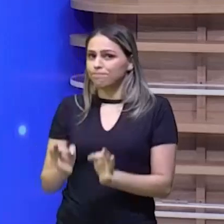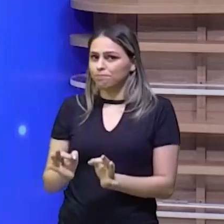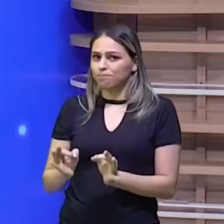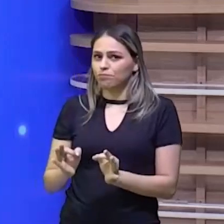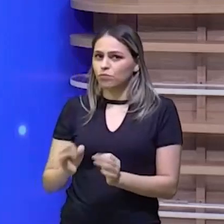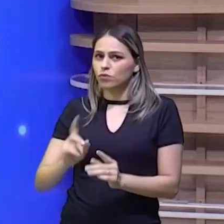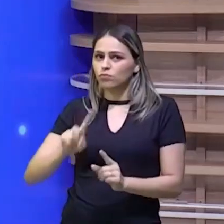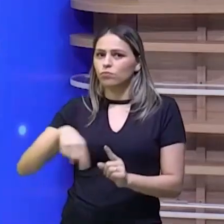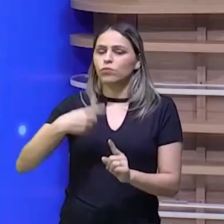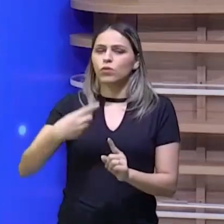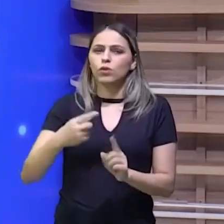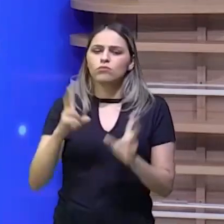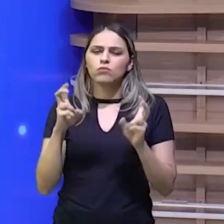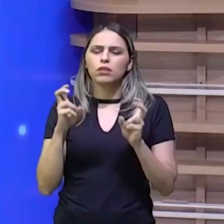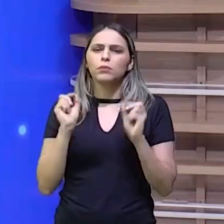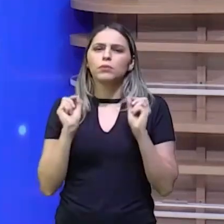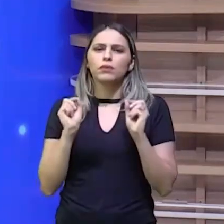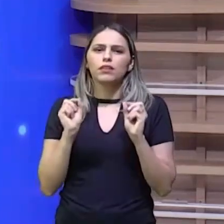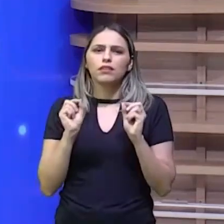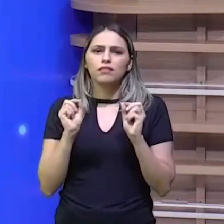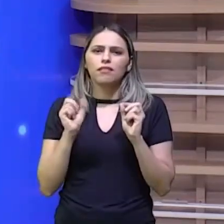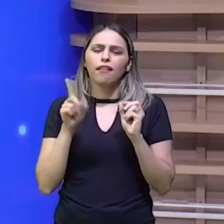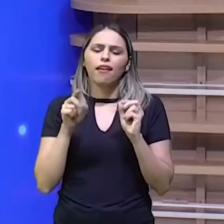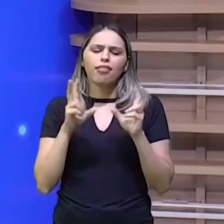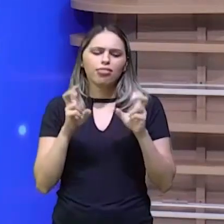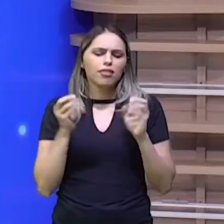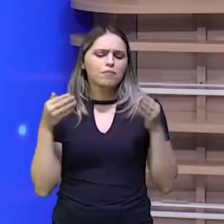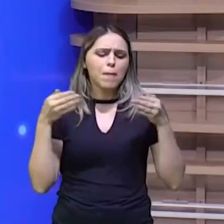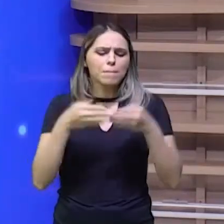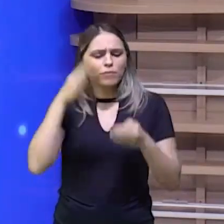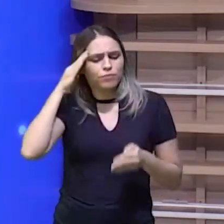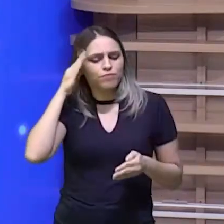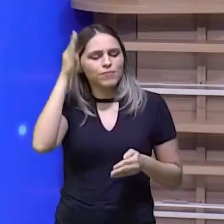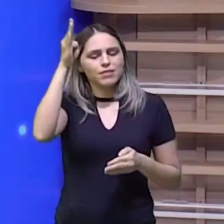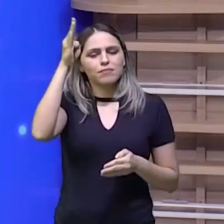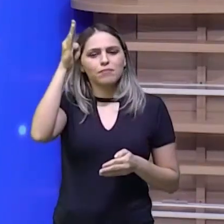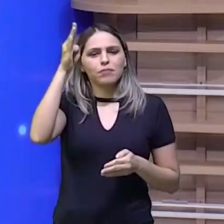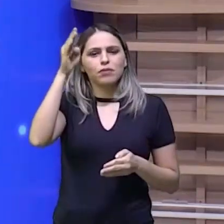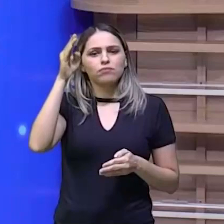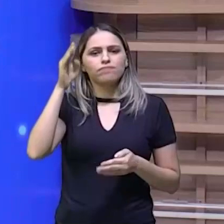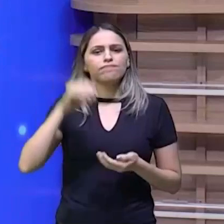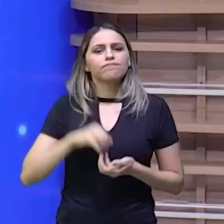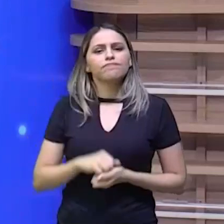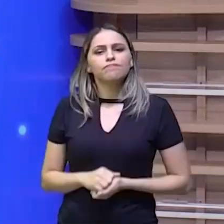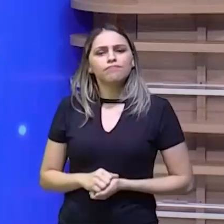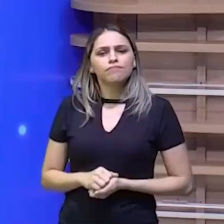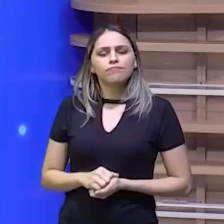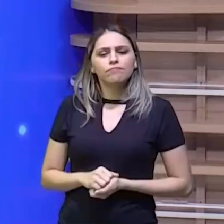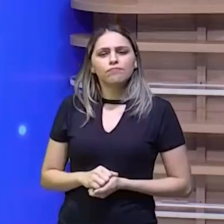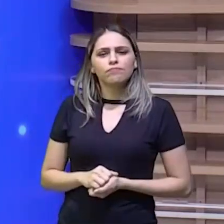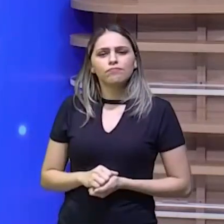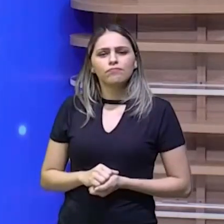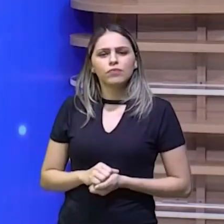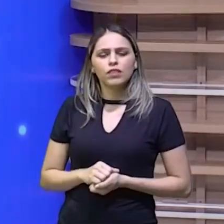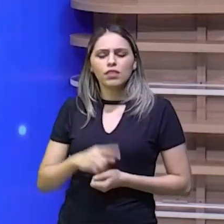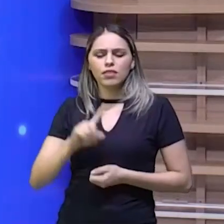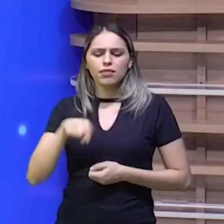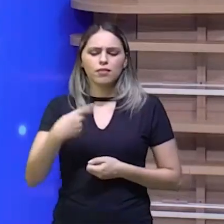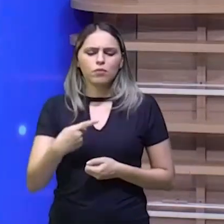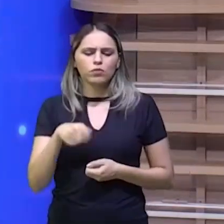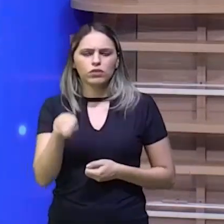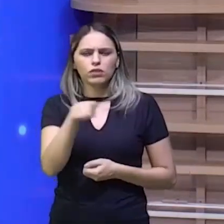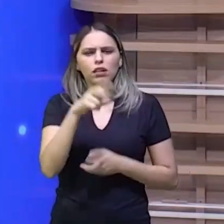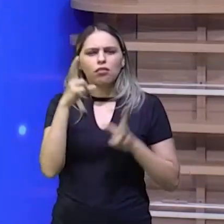O próximo assunto qual é? É o assunto, como eu acabei de falar para vocês. O próximo, você vai colocar